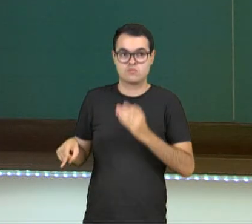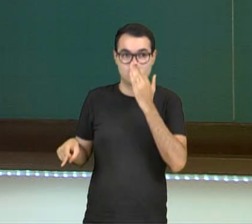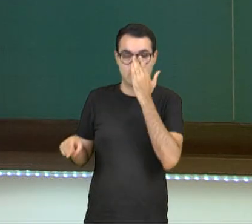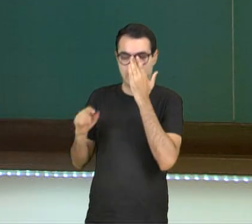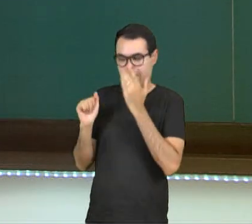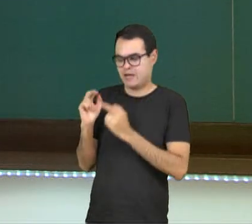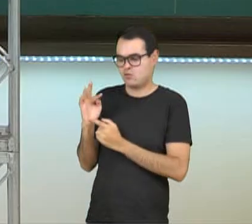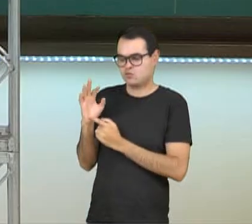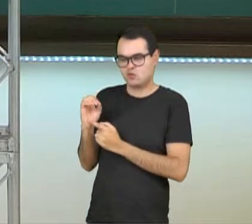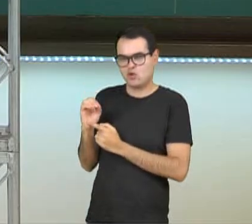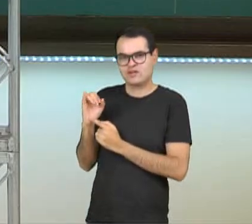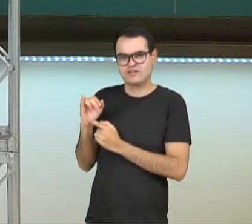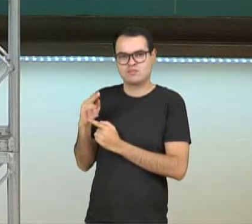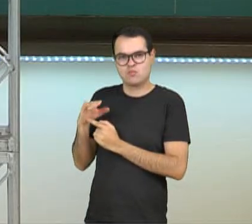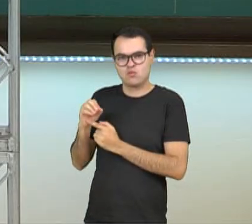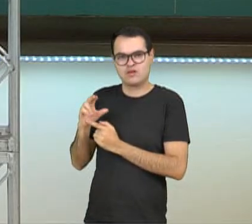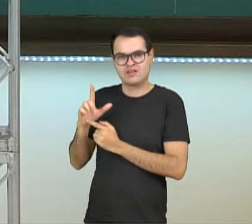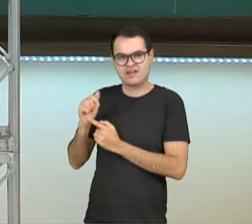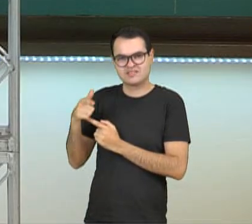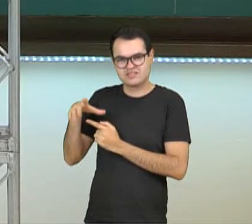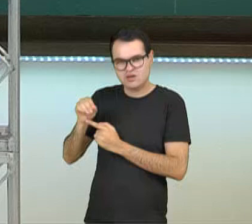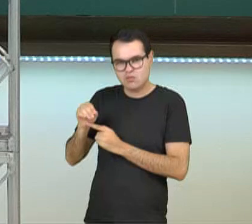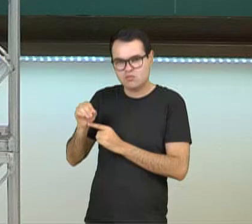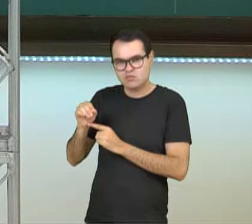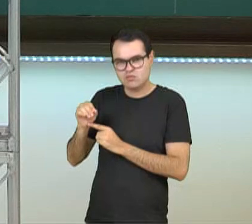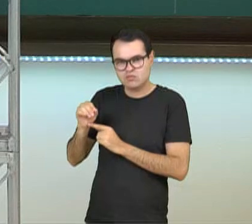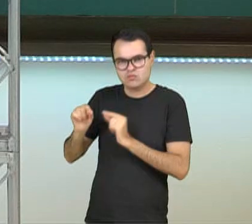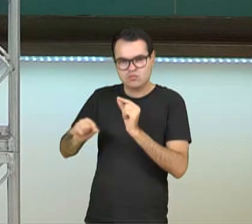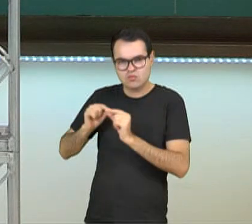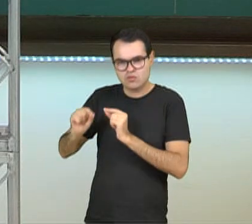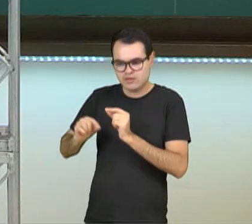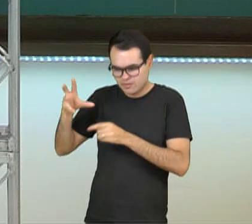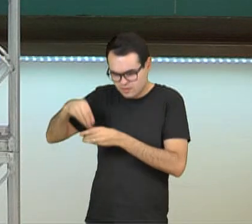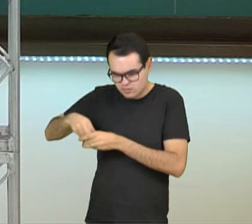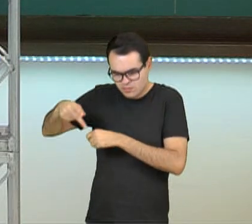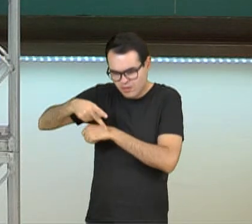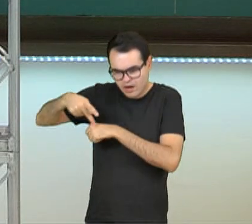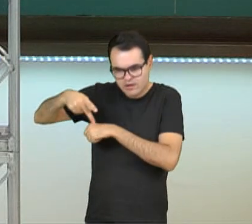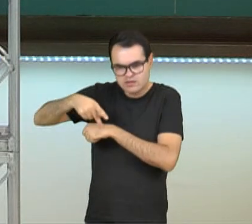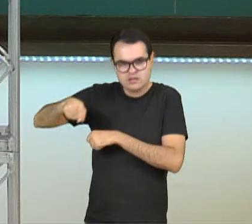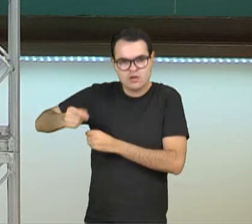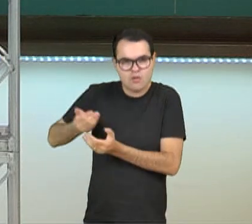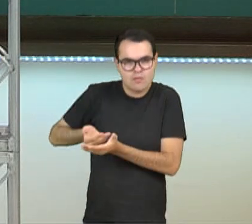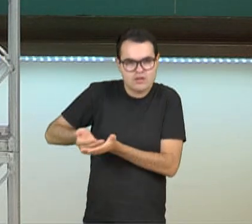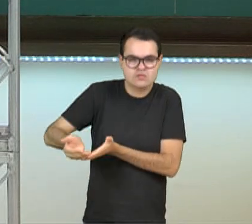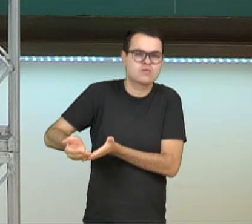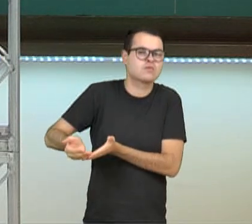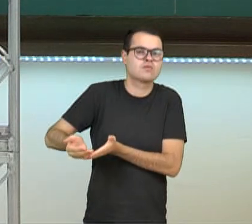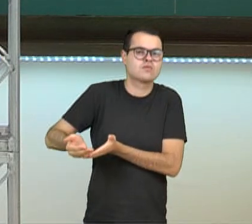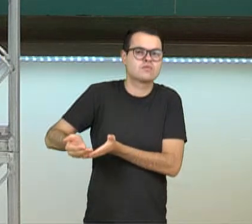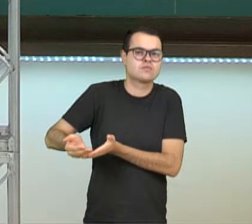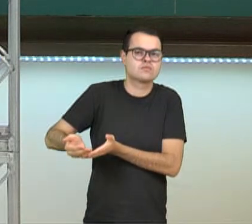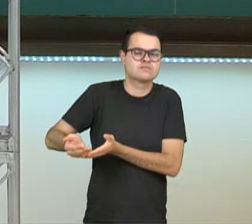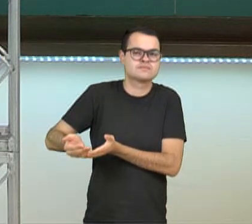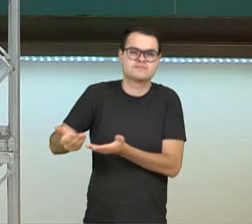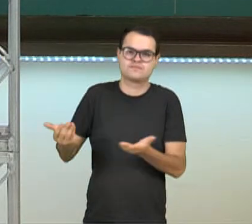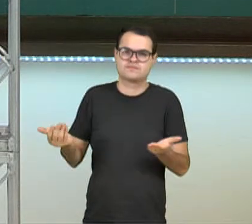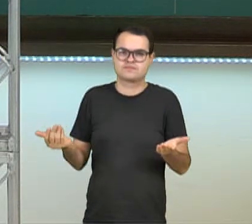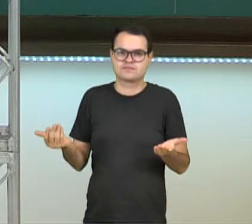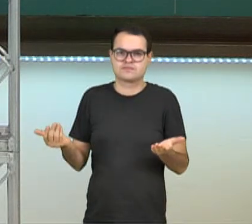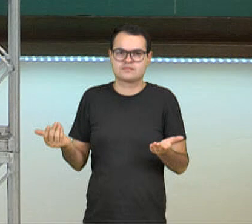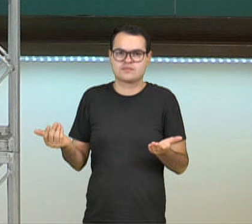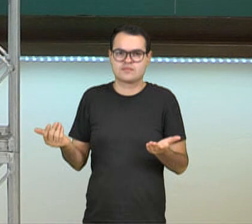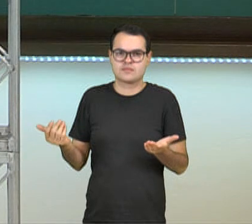autoimolação. Você sabe me dizer o que é isso? Vindo ali daqueles países, eles começaram a se cortar, a